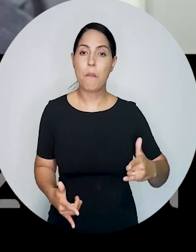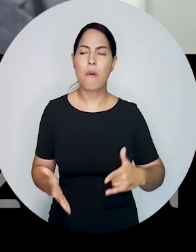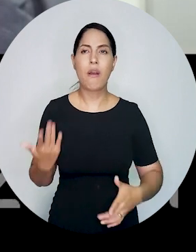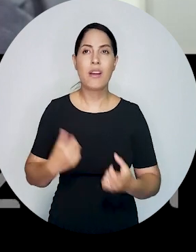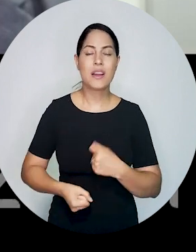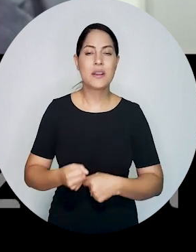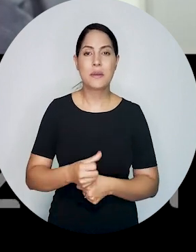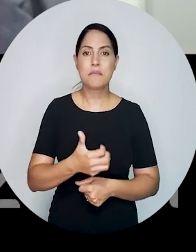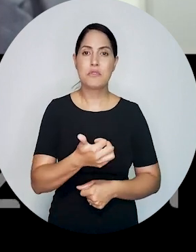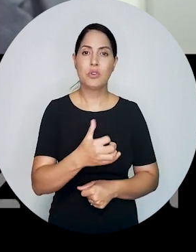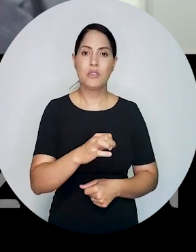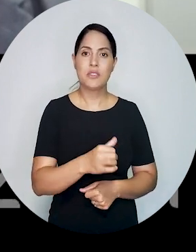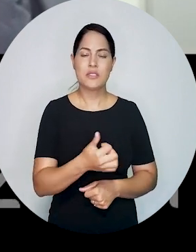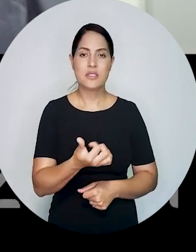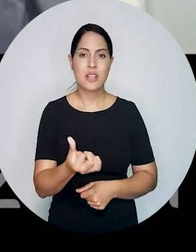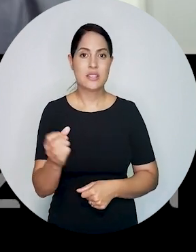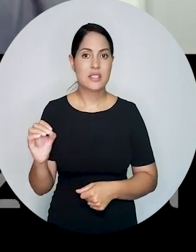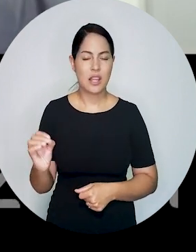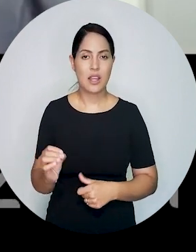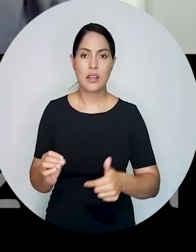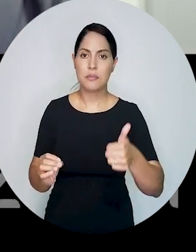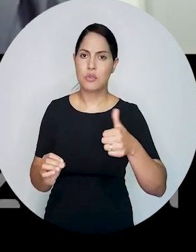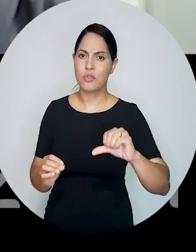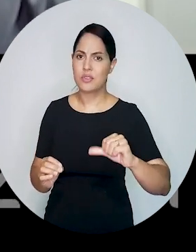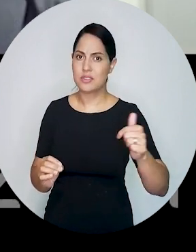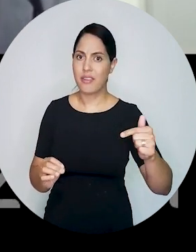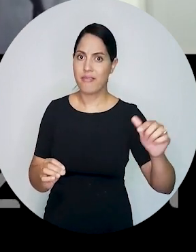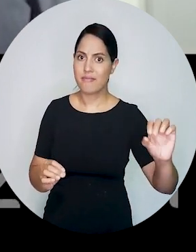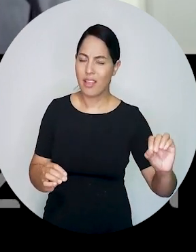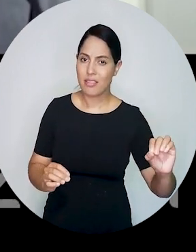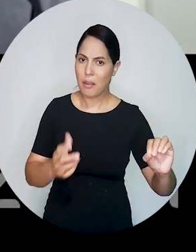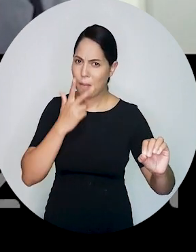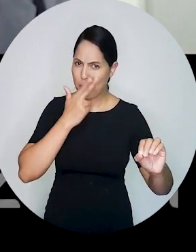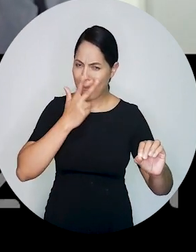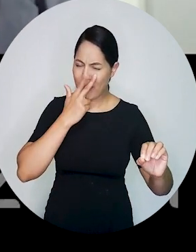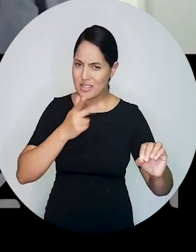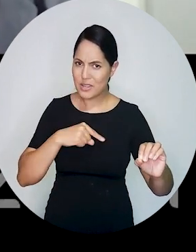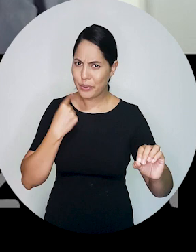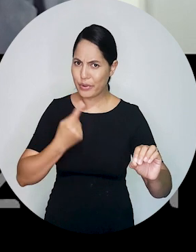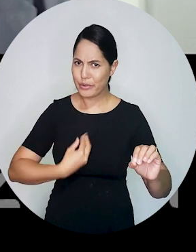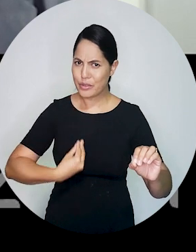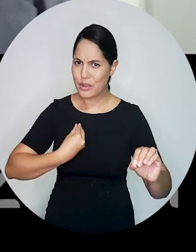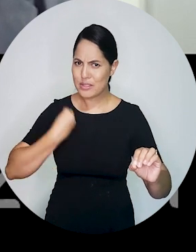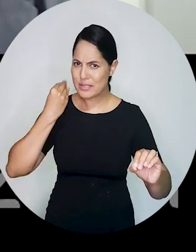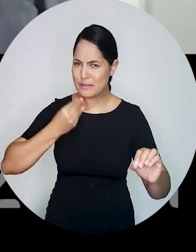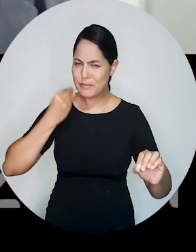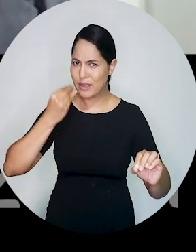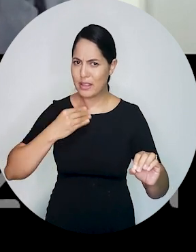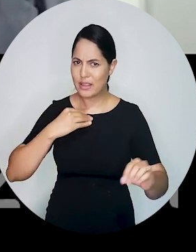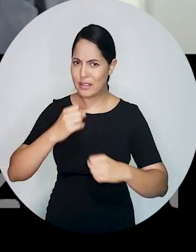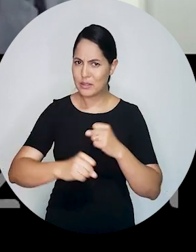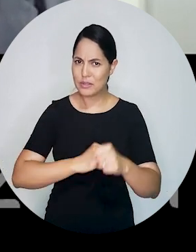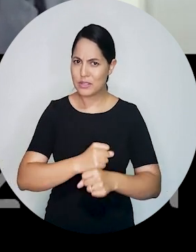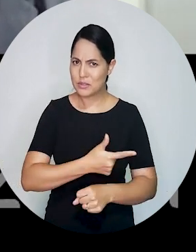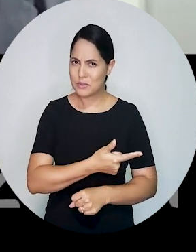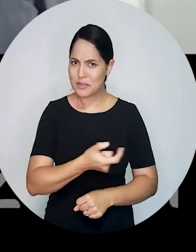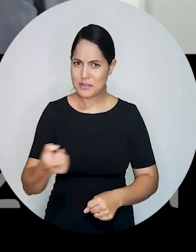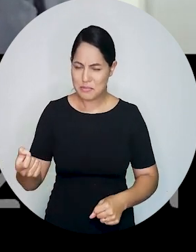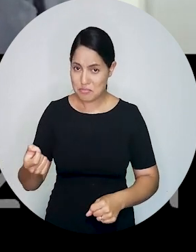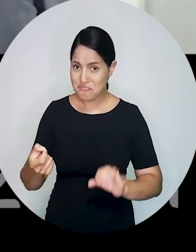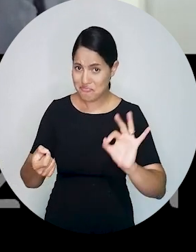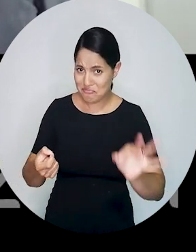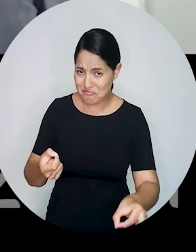e etc. Isso nos idos dos anos 60, 70. Parece que eles estavam já prevendo aquilo que viríamos